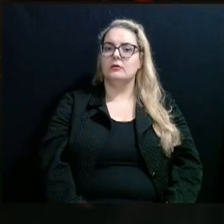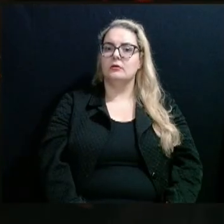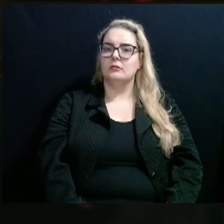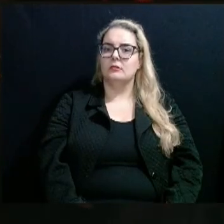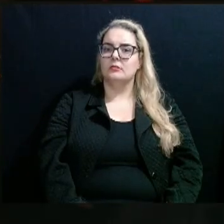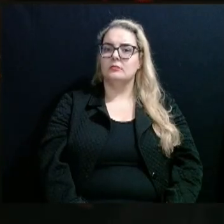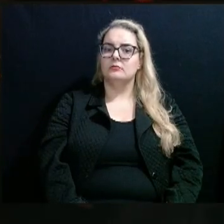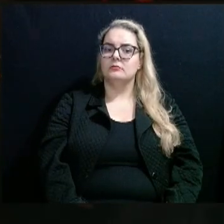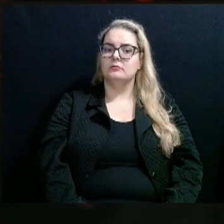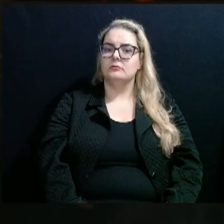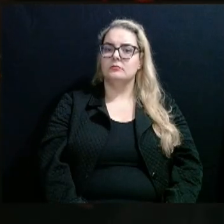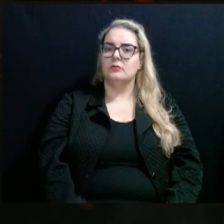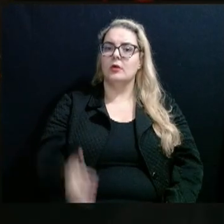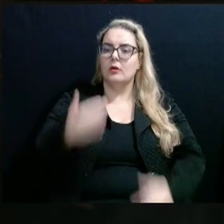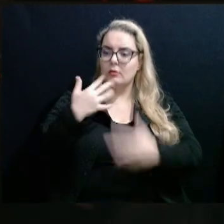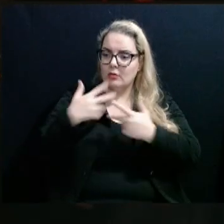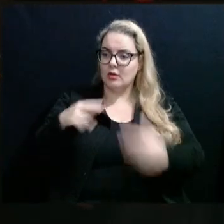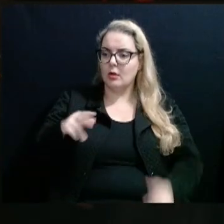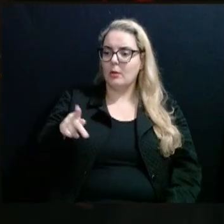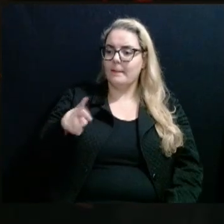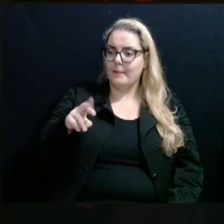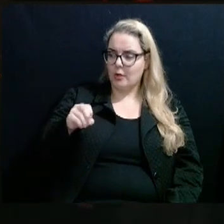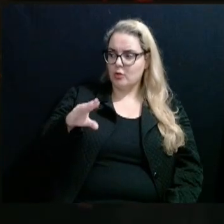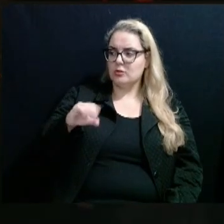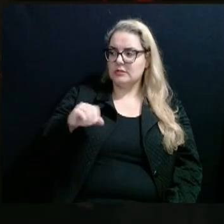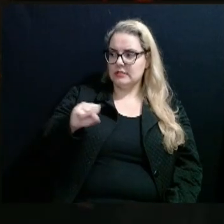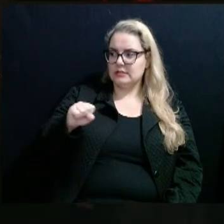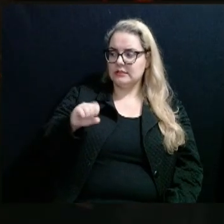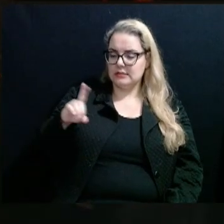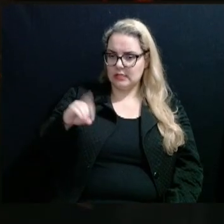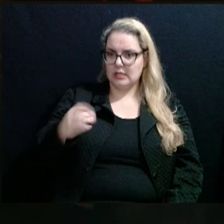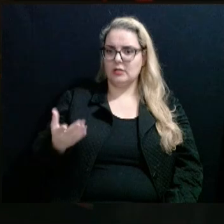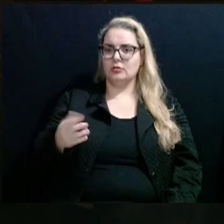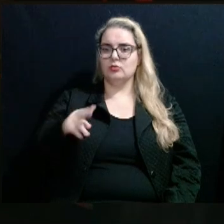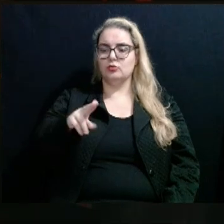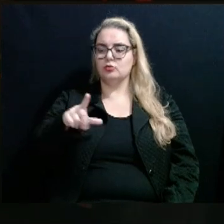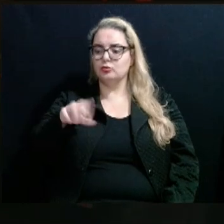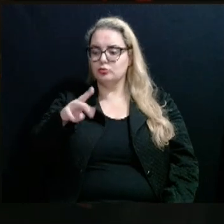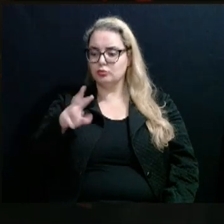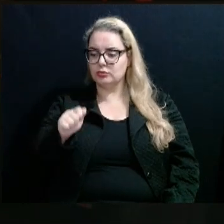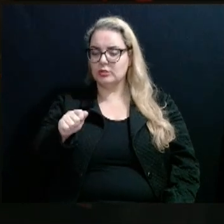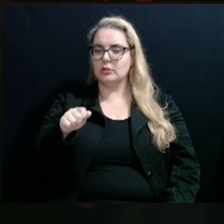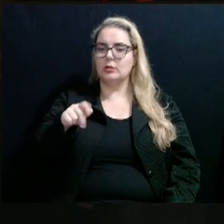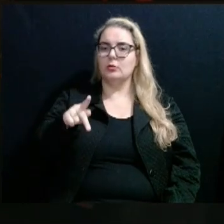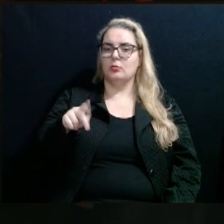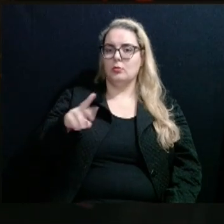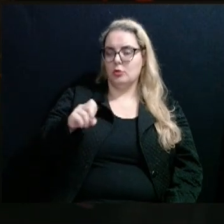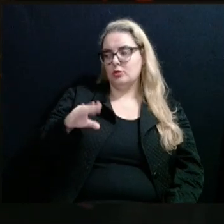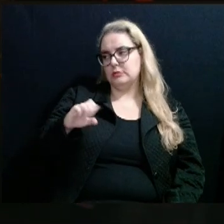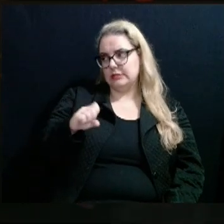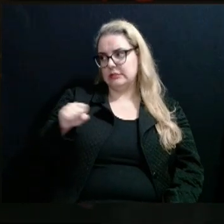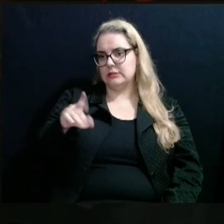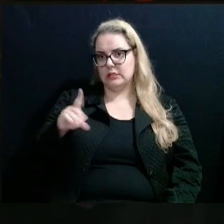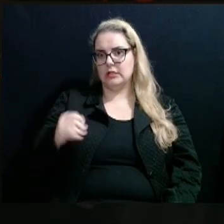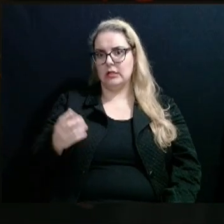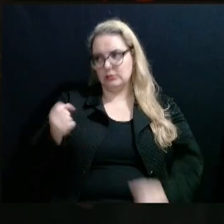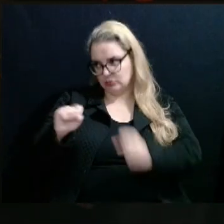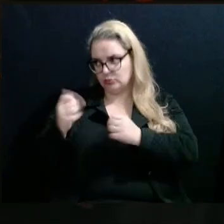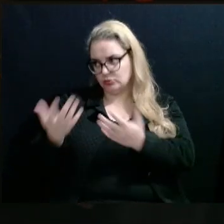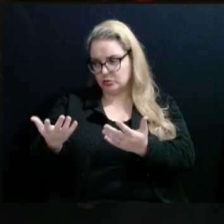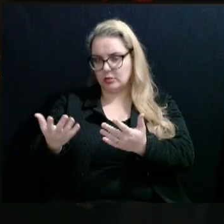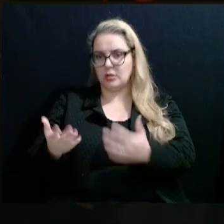processado, ultraprocessado, qual que é a visão, você como nutricionista,